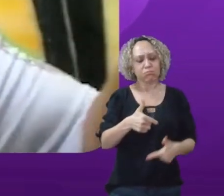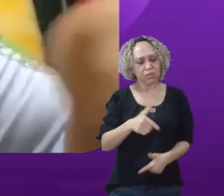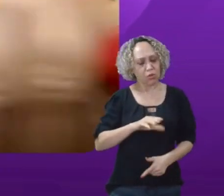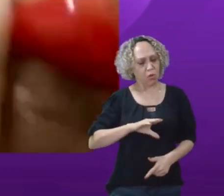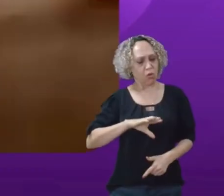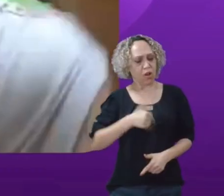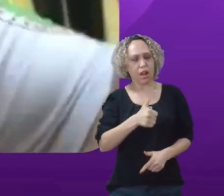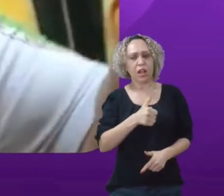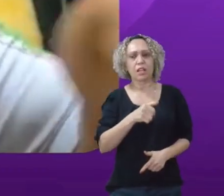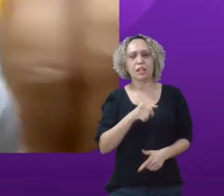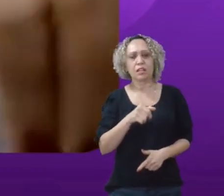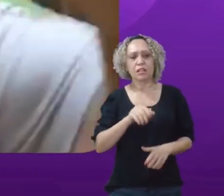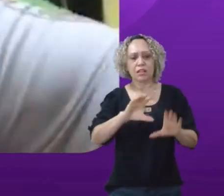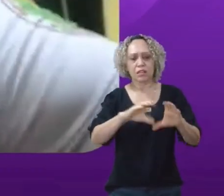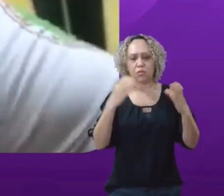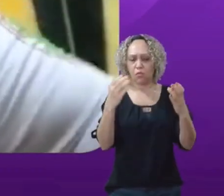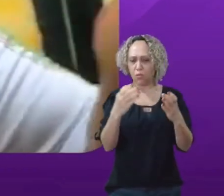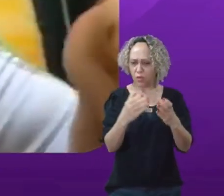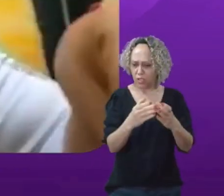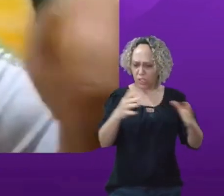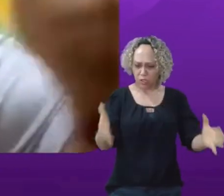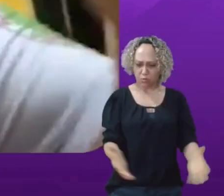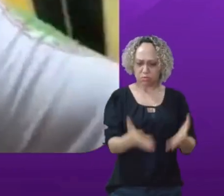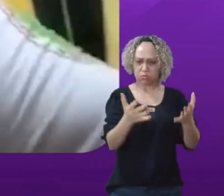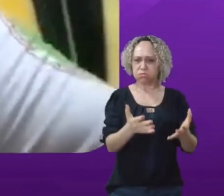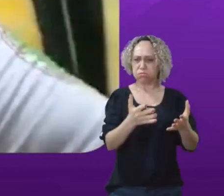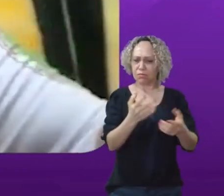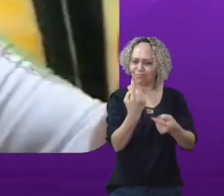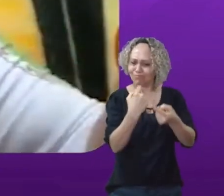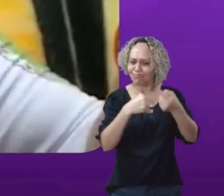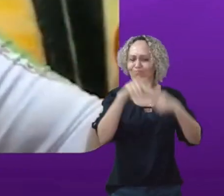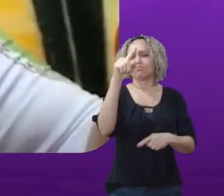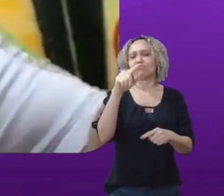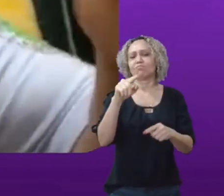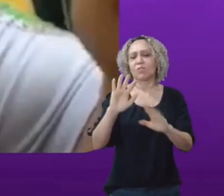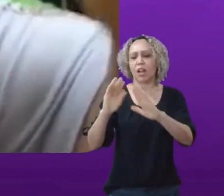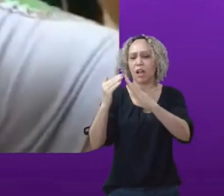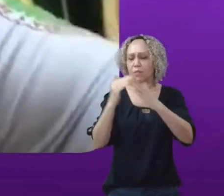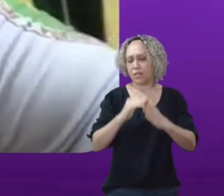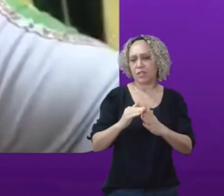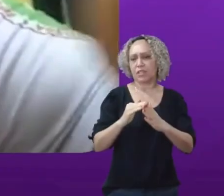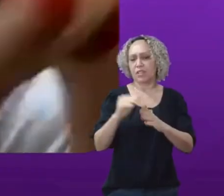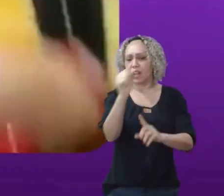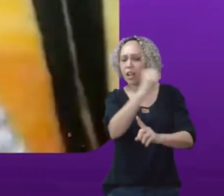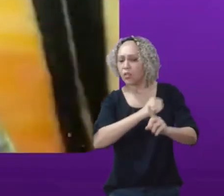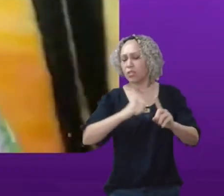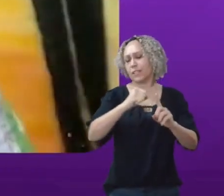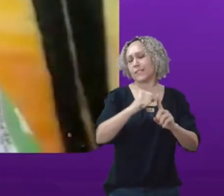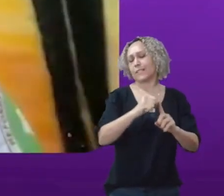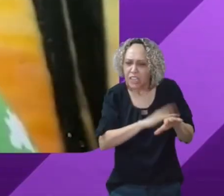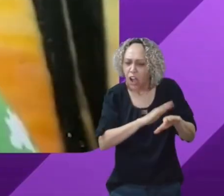transformando as comunidades, a periferia, a sociedade, com o seu